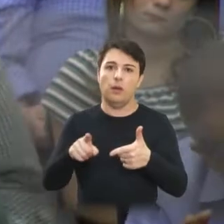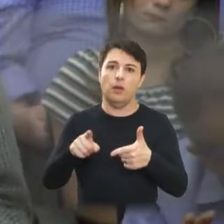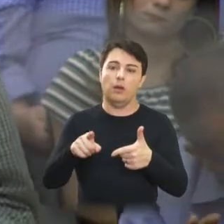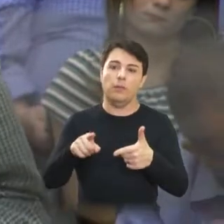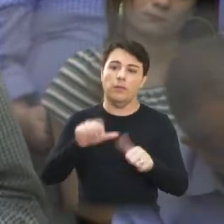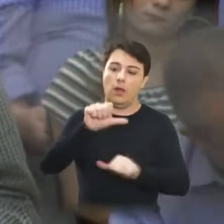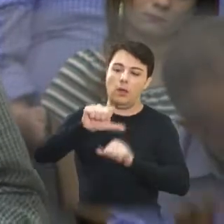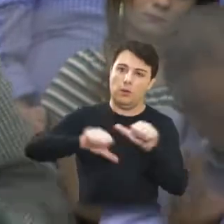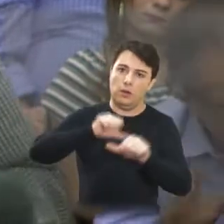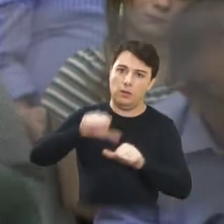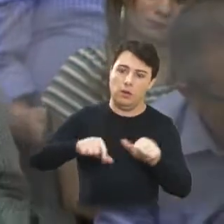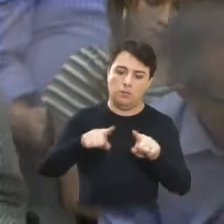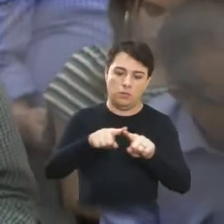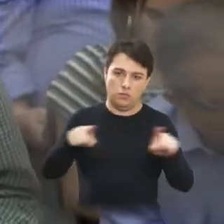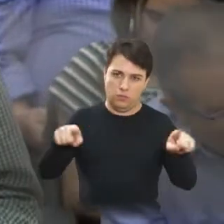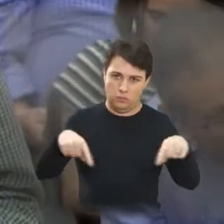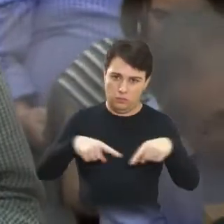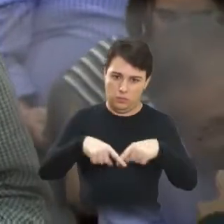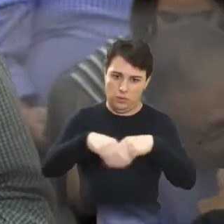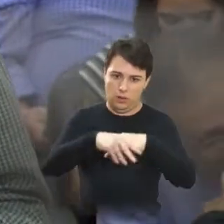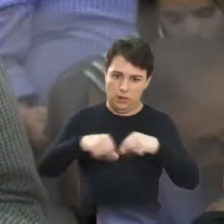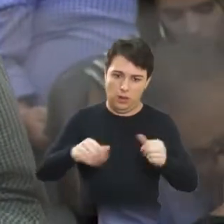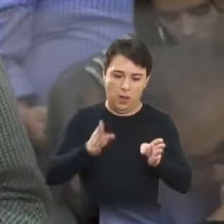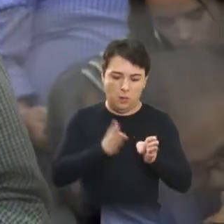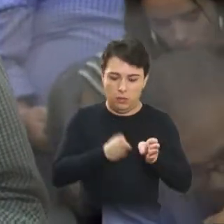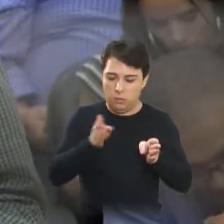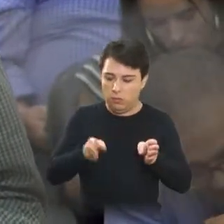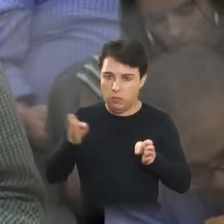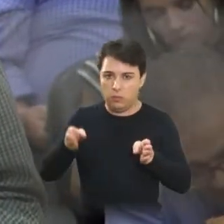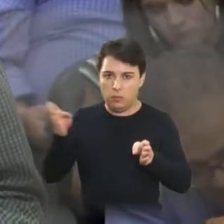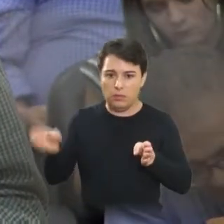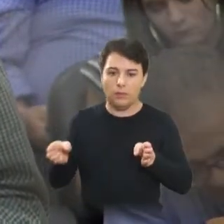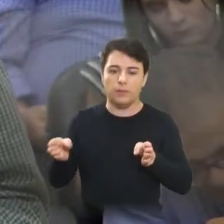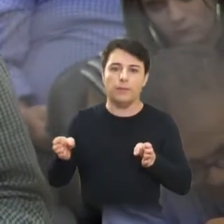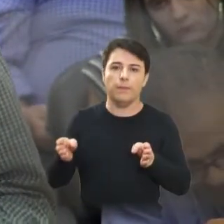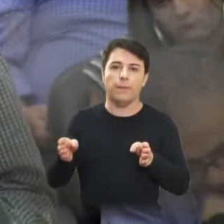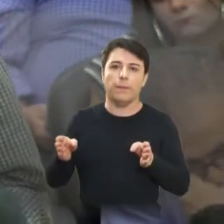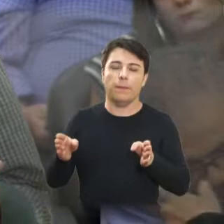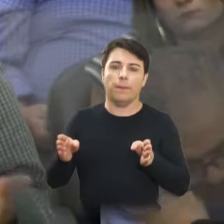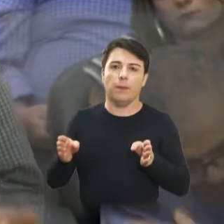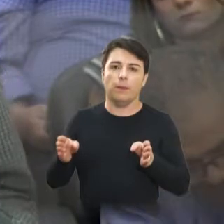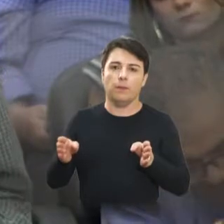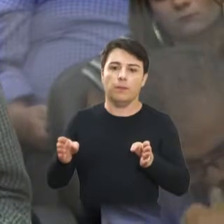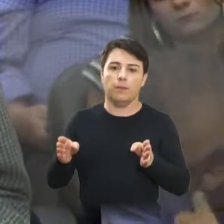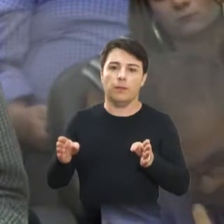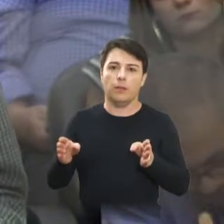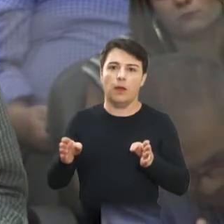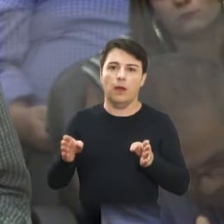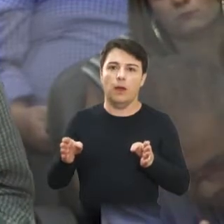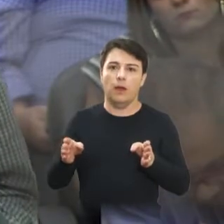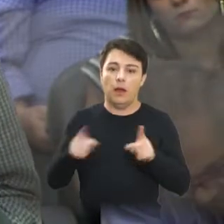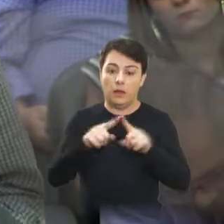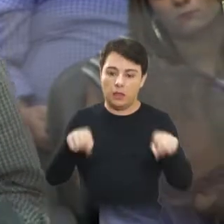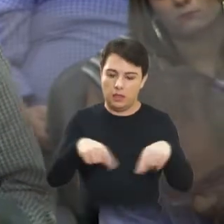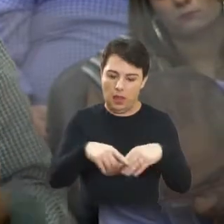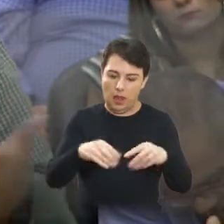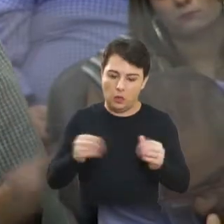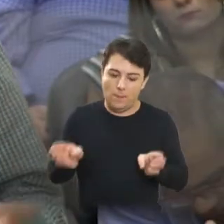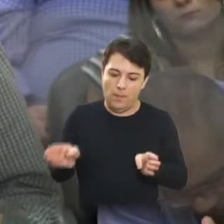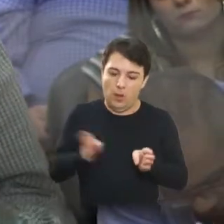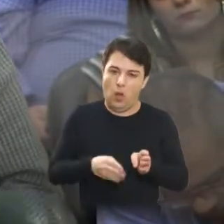zoneamento e permitindo um loteamento com lotes menores do que